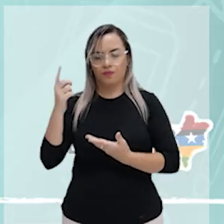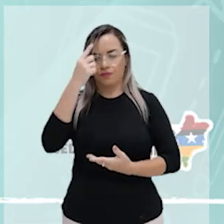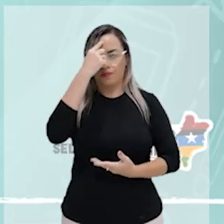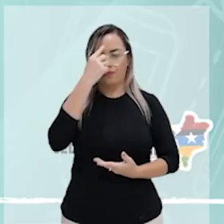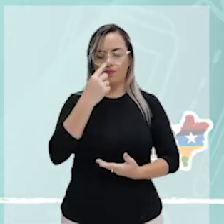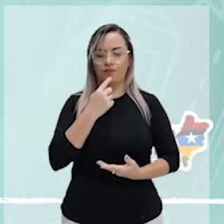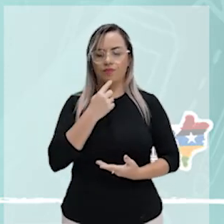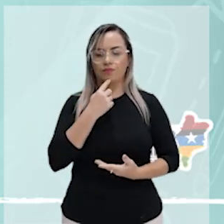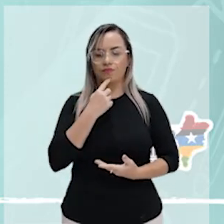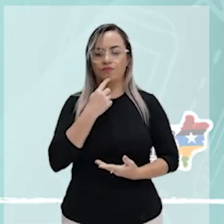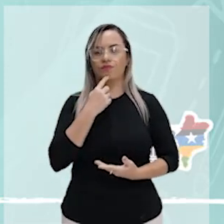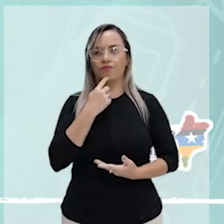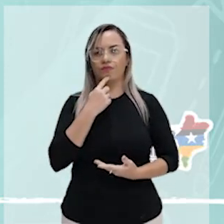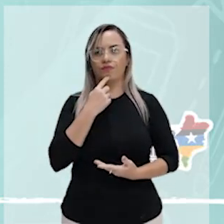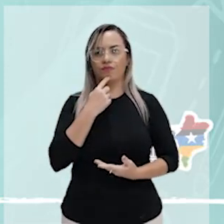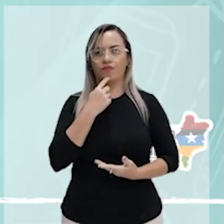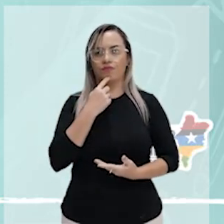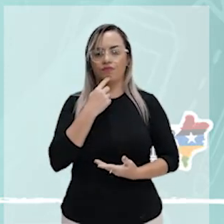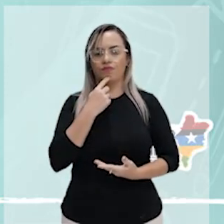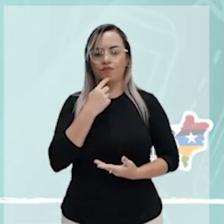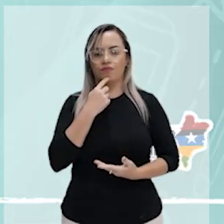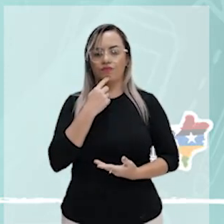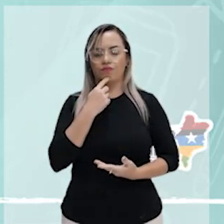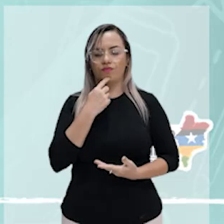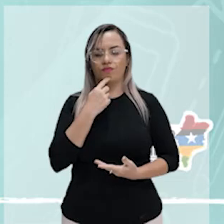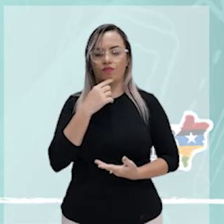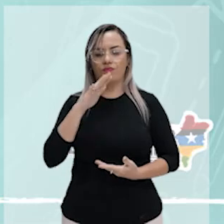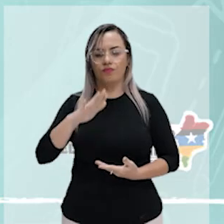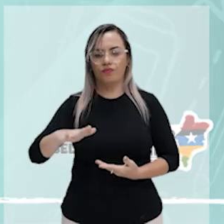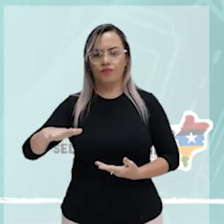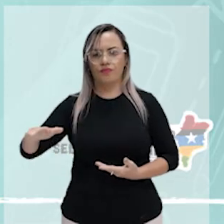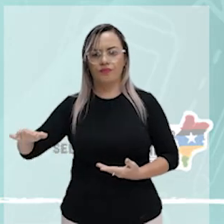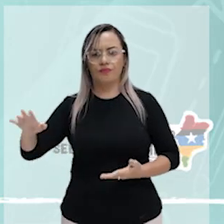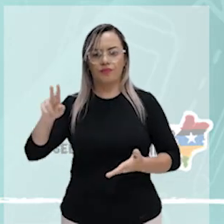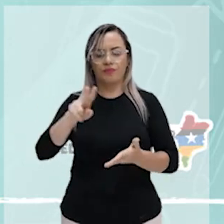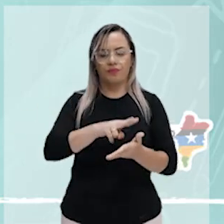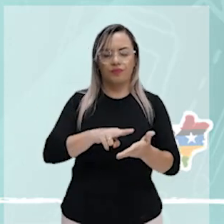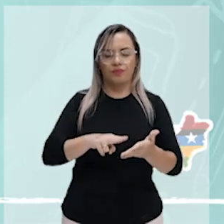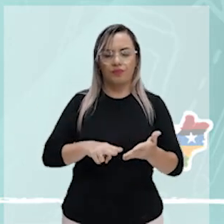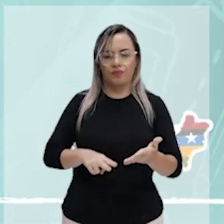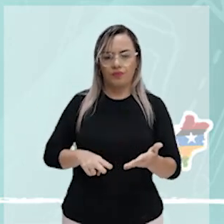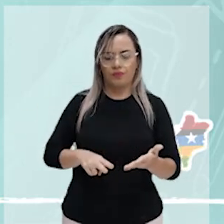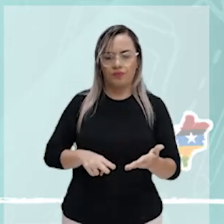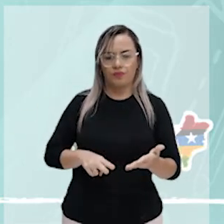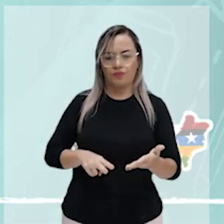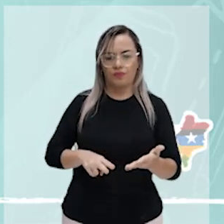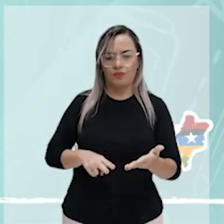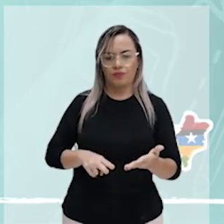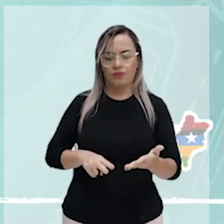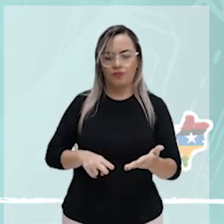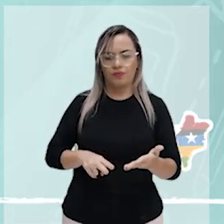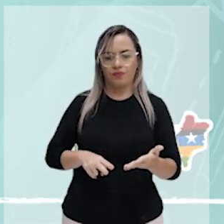Vocês estão vendo umas crianças fazendo uma leitura, por exemplo. Aí eu coloco, eles